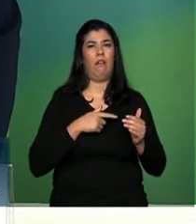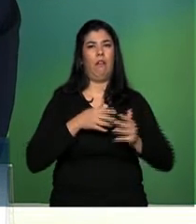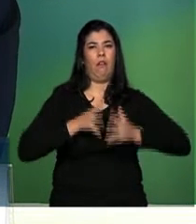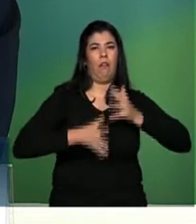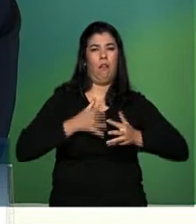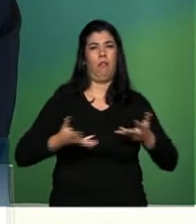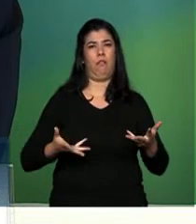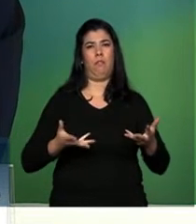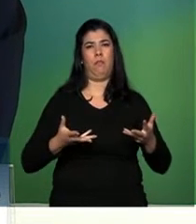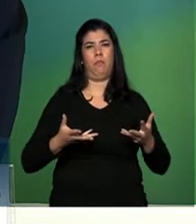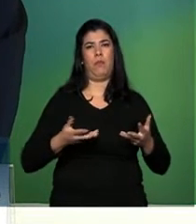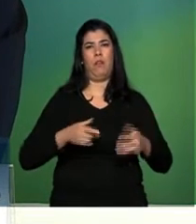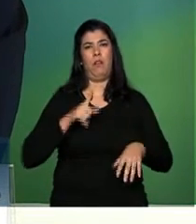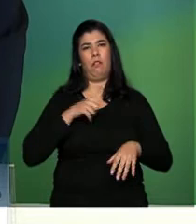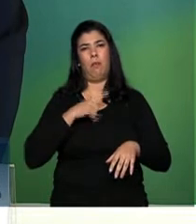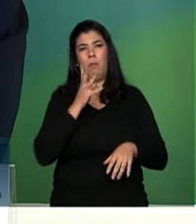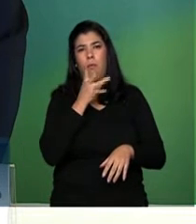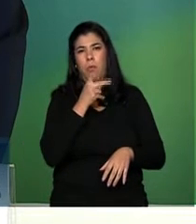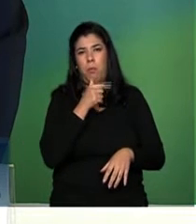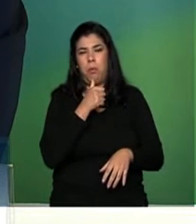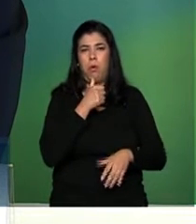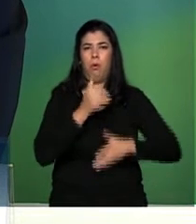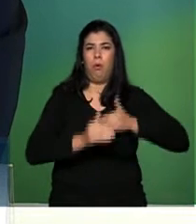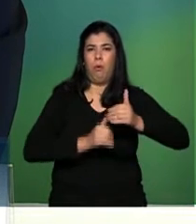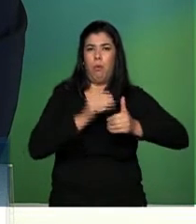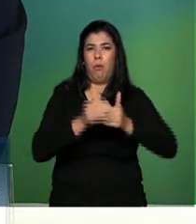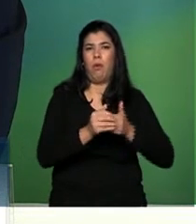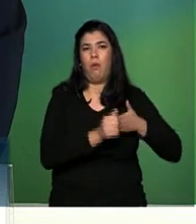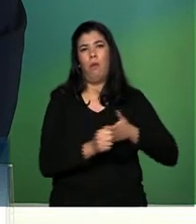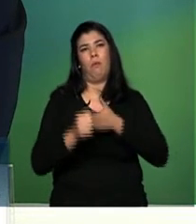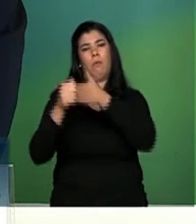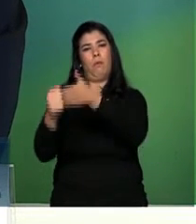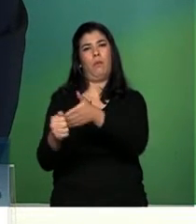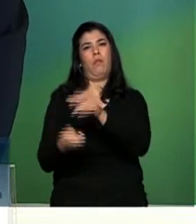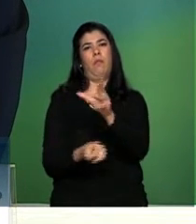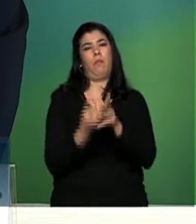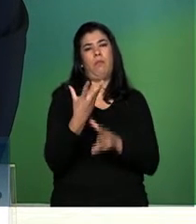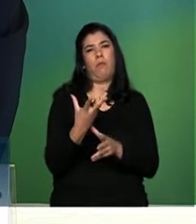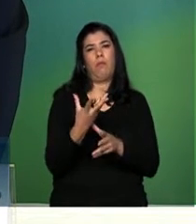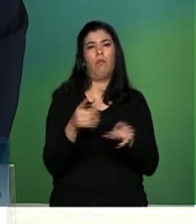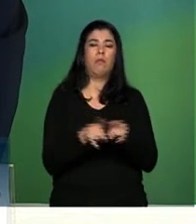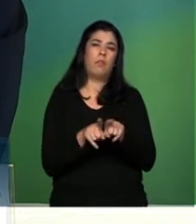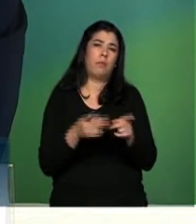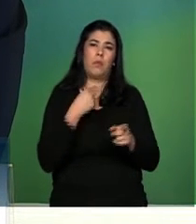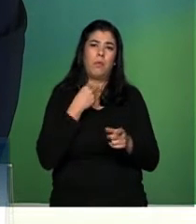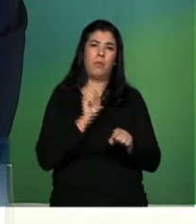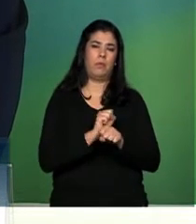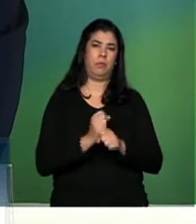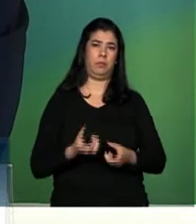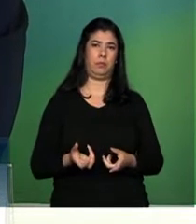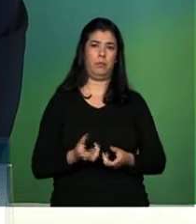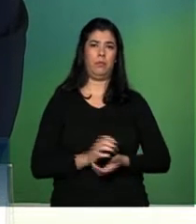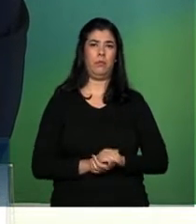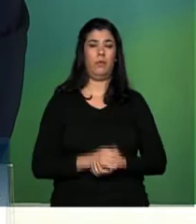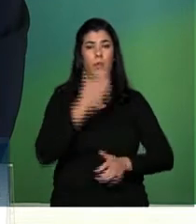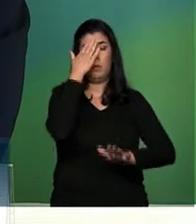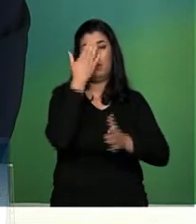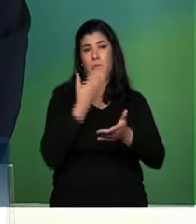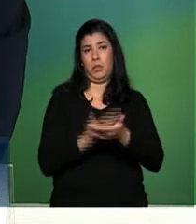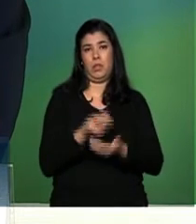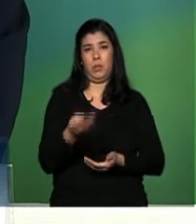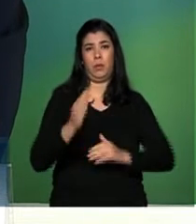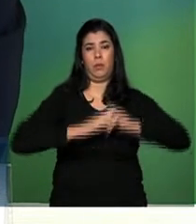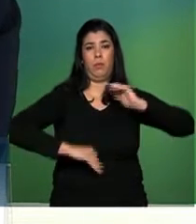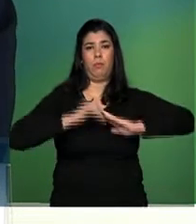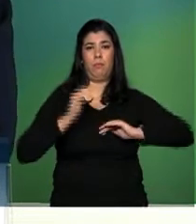burocracia, mais tempo para processar a sua exportação. Então, eu acho que são